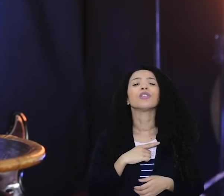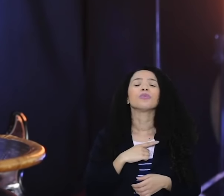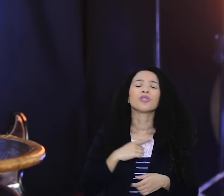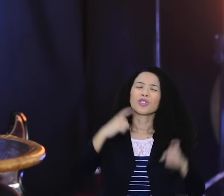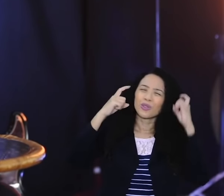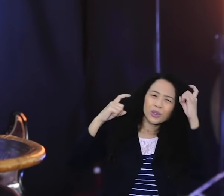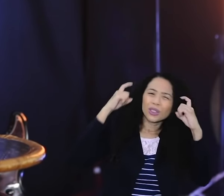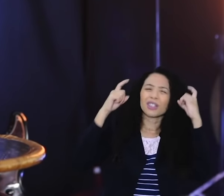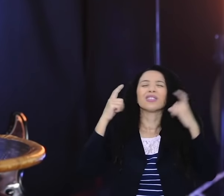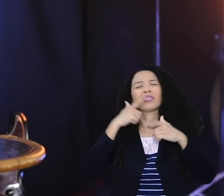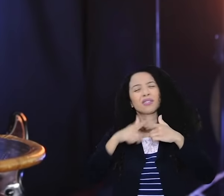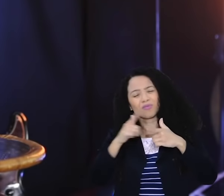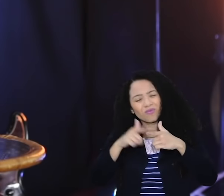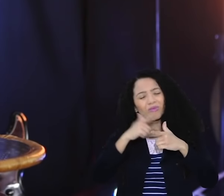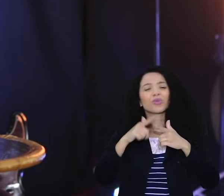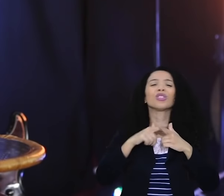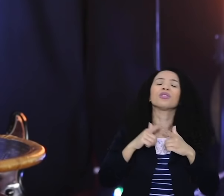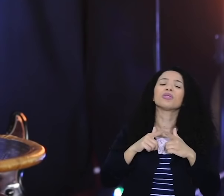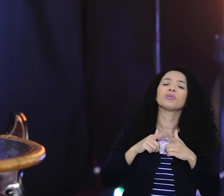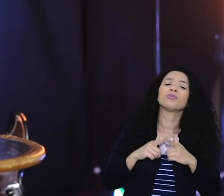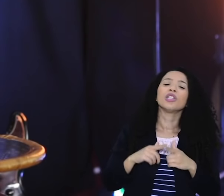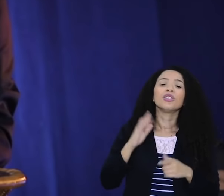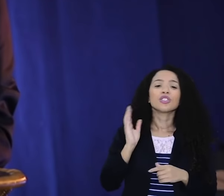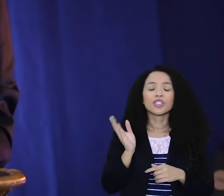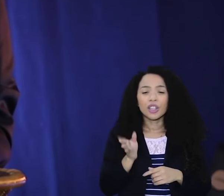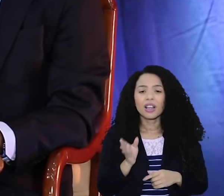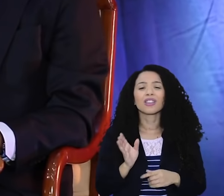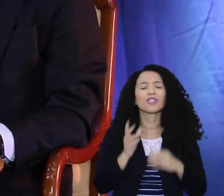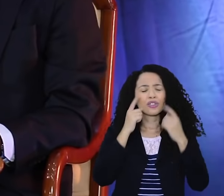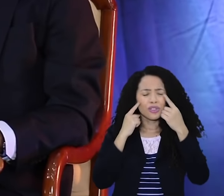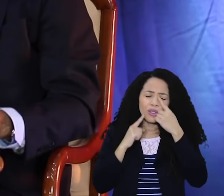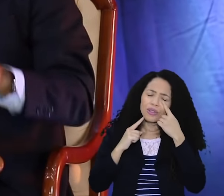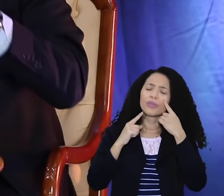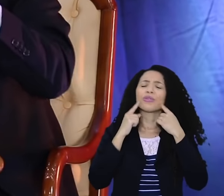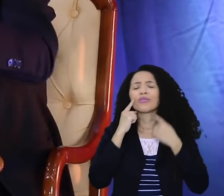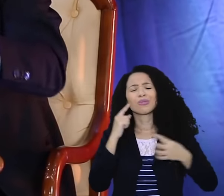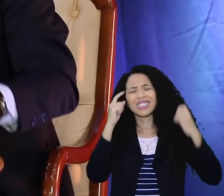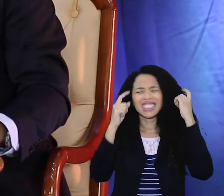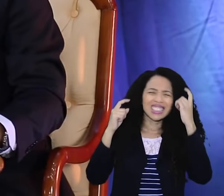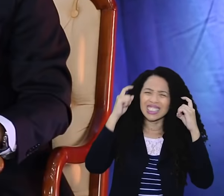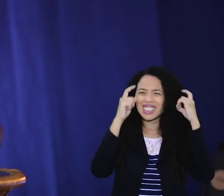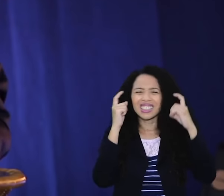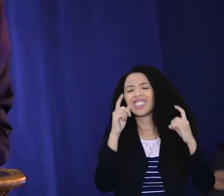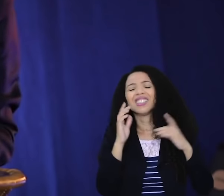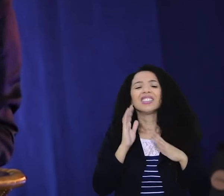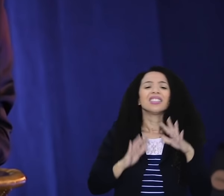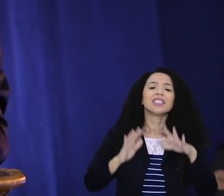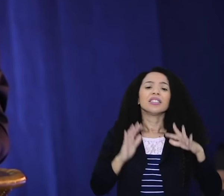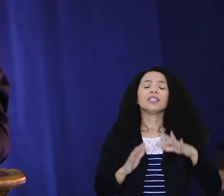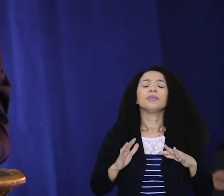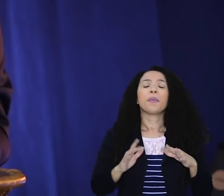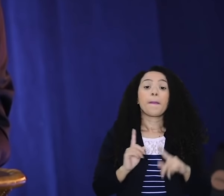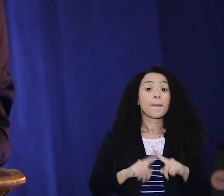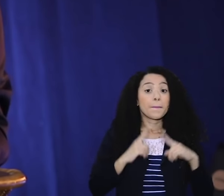esperamos as nossas dificuldades passarem, nós já choramos nos nossos travesseiros, nós já nos desesperamos nas horas difíceis da nossa